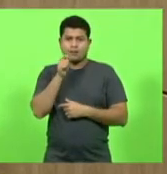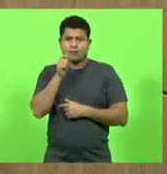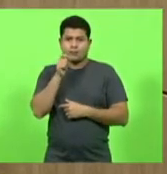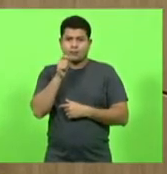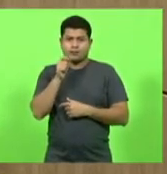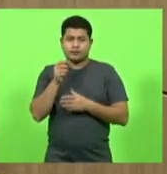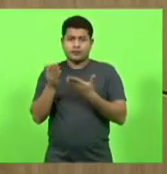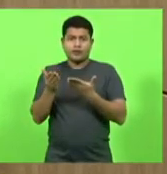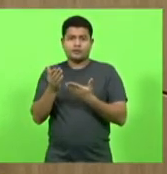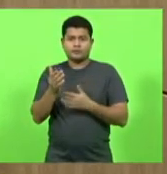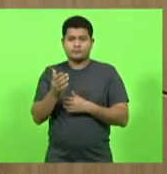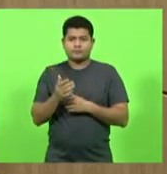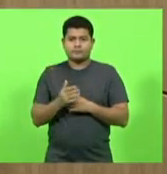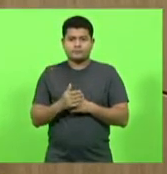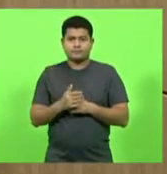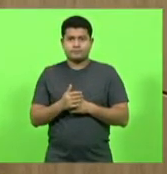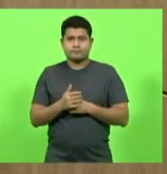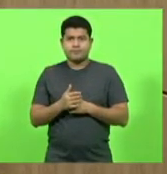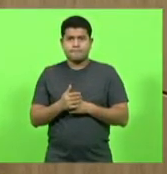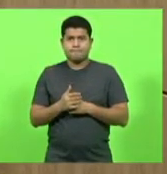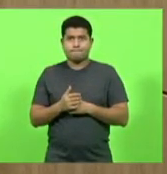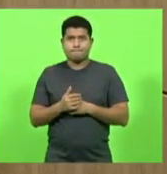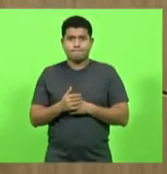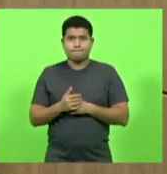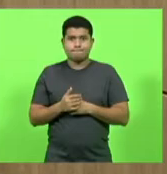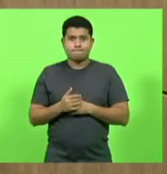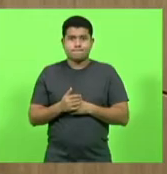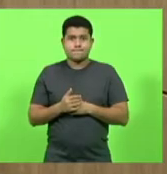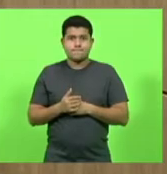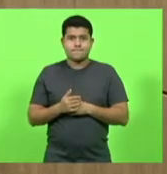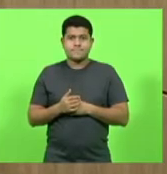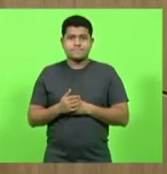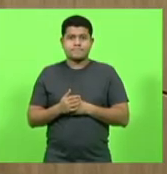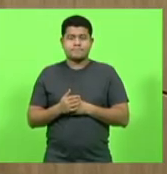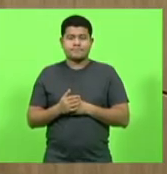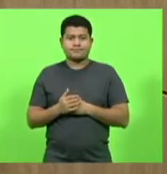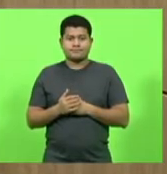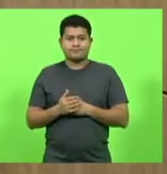deputado Ivan, sua imagem está congelada.